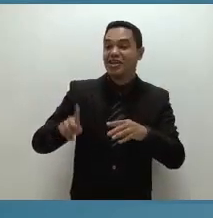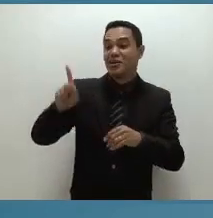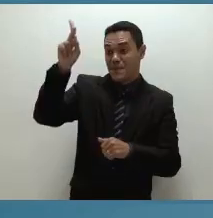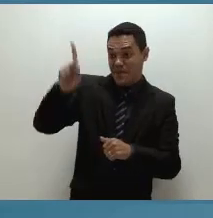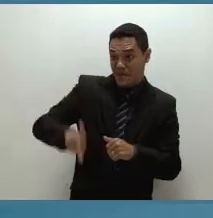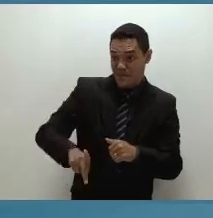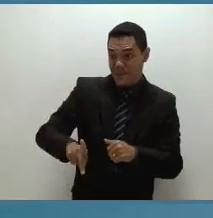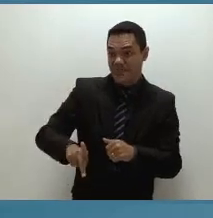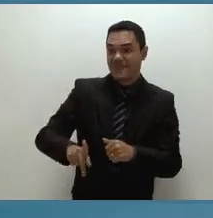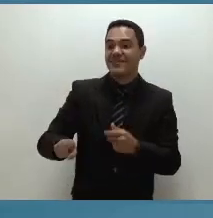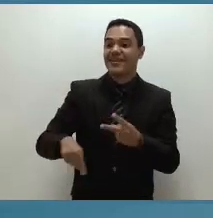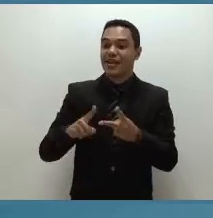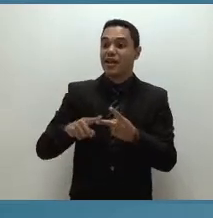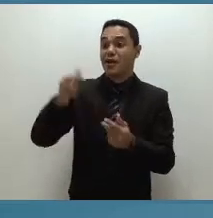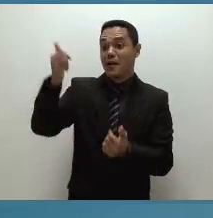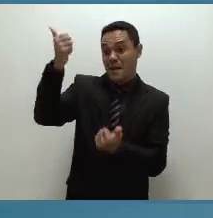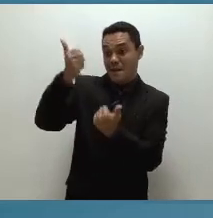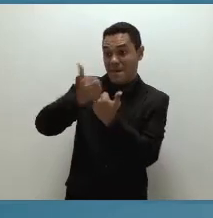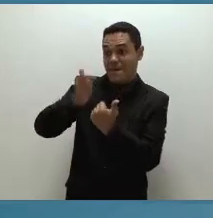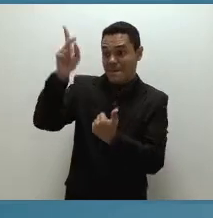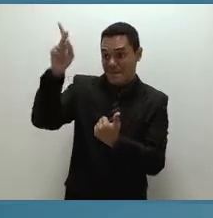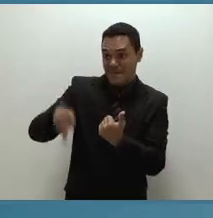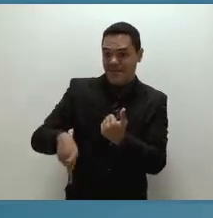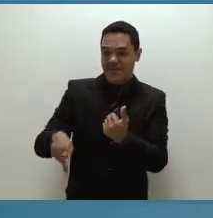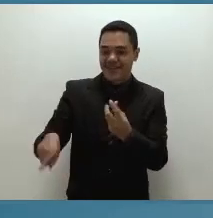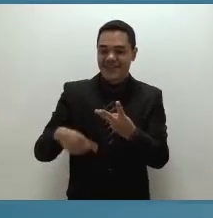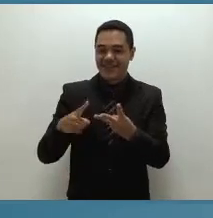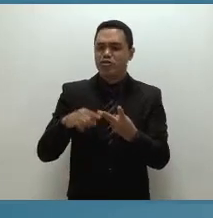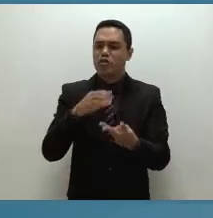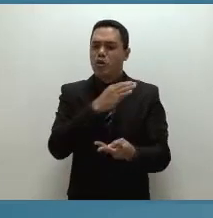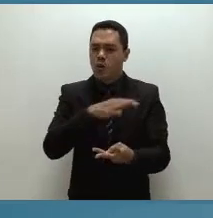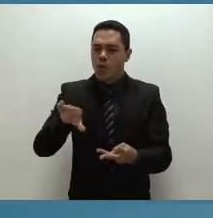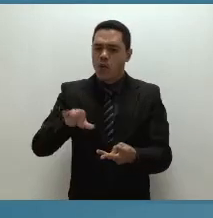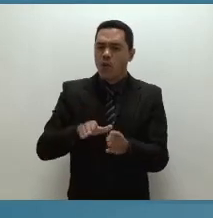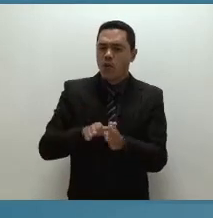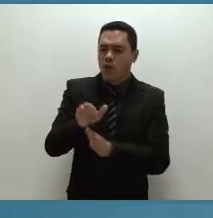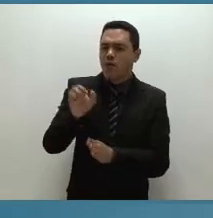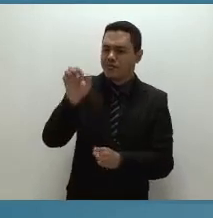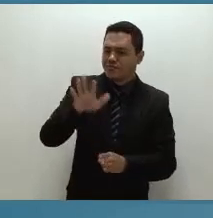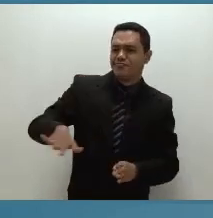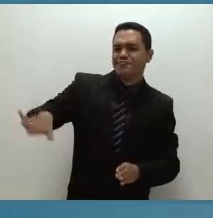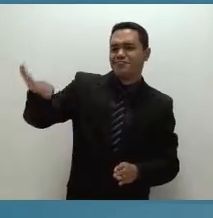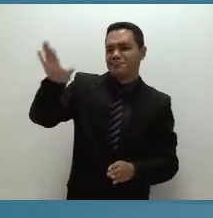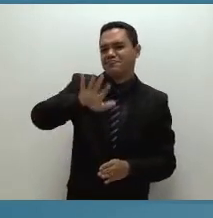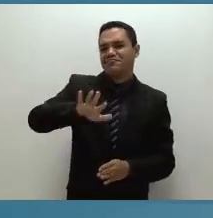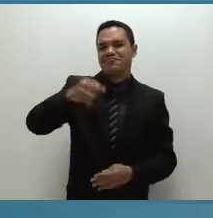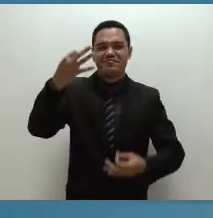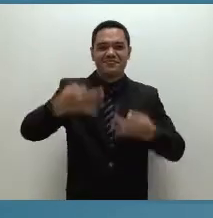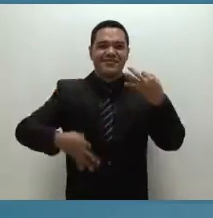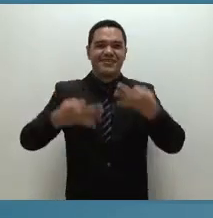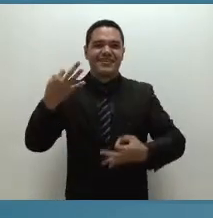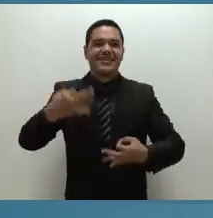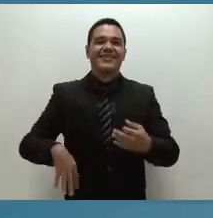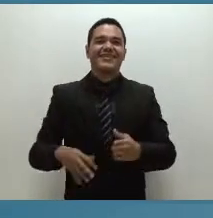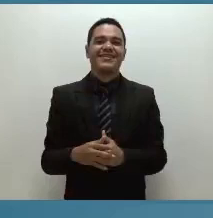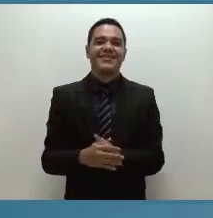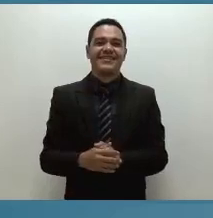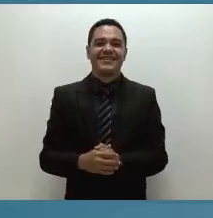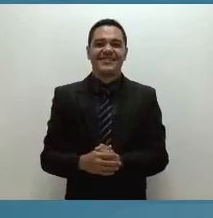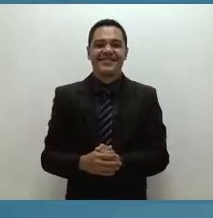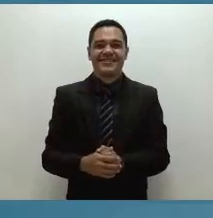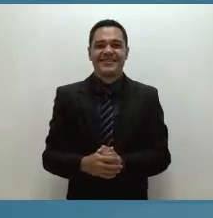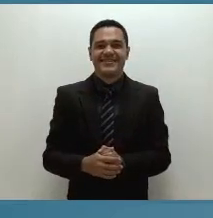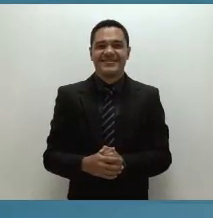presidente, vice-presidente e corregedor-geral de justiça deste poder,